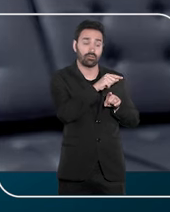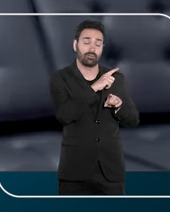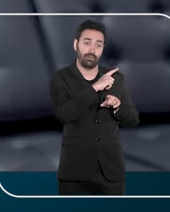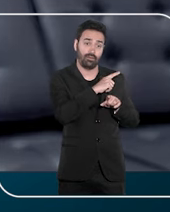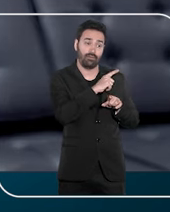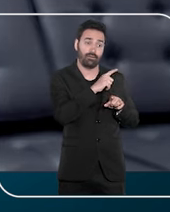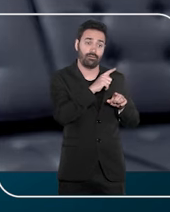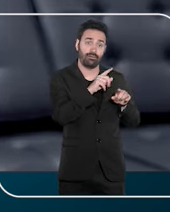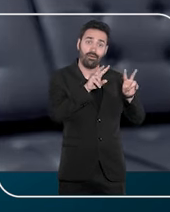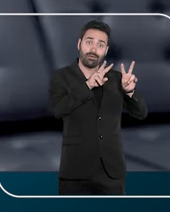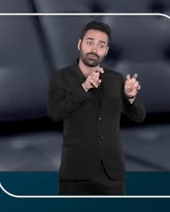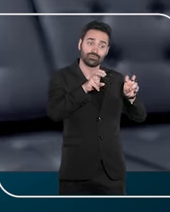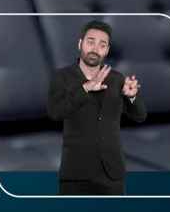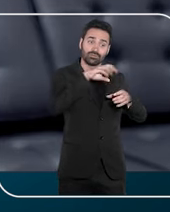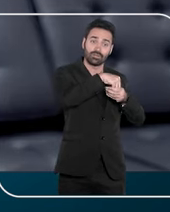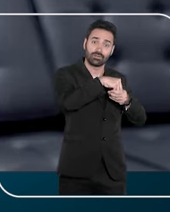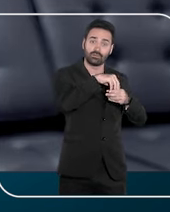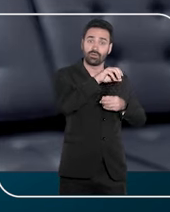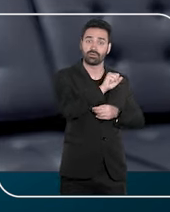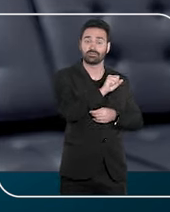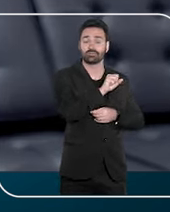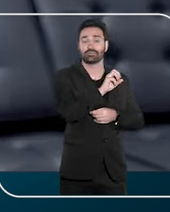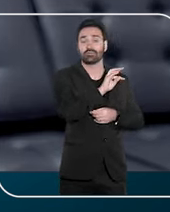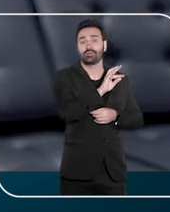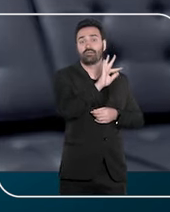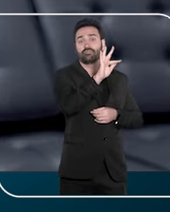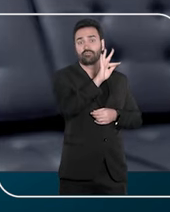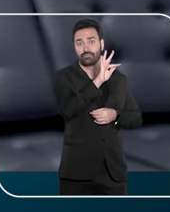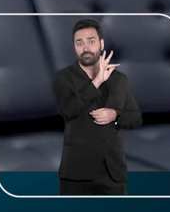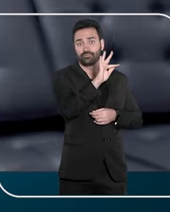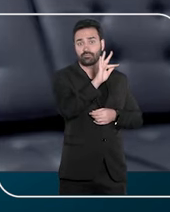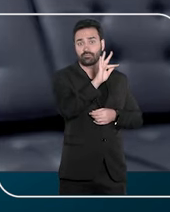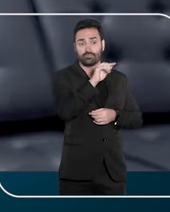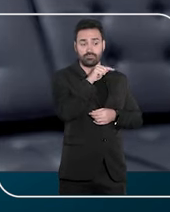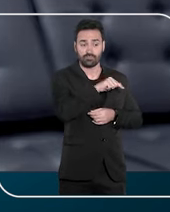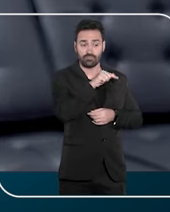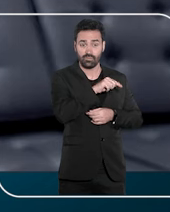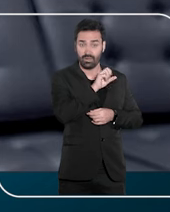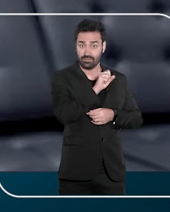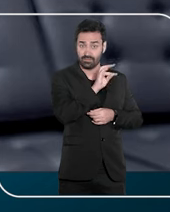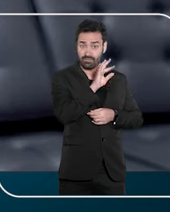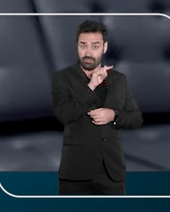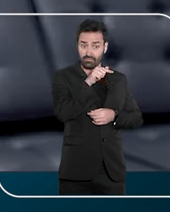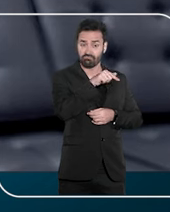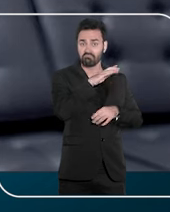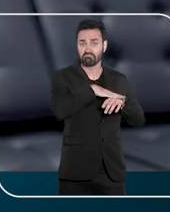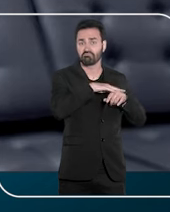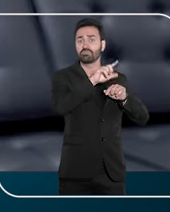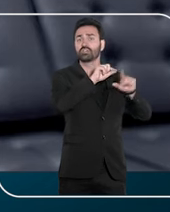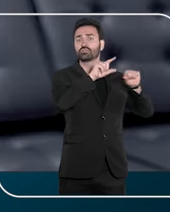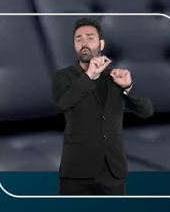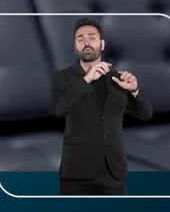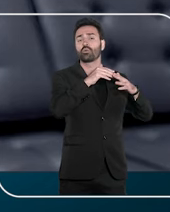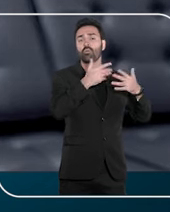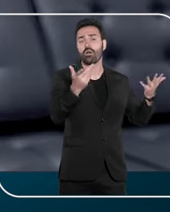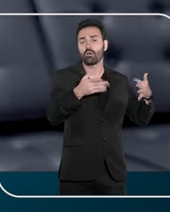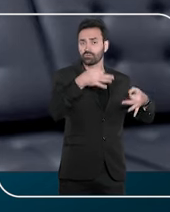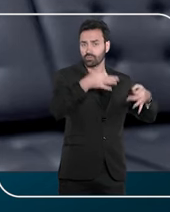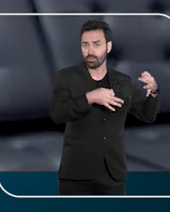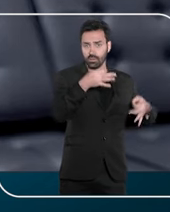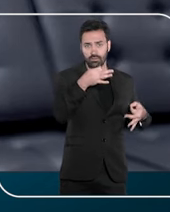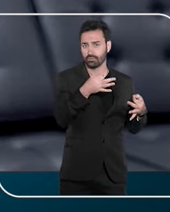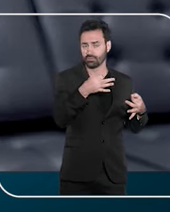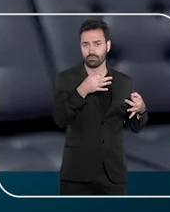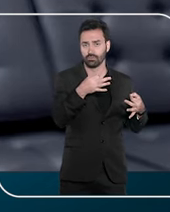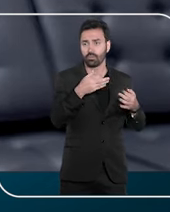Qualquer corte superior no mundo escolhe as causas que vai julgar. Nós temos visitado